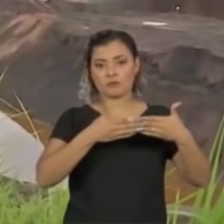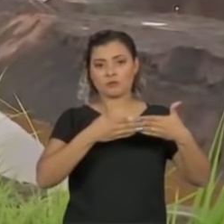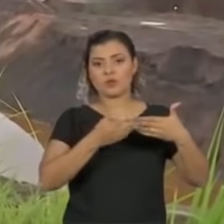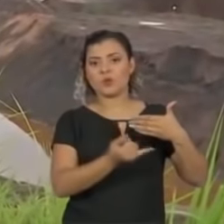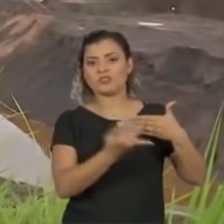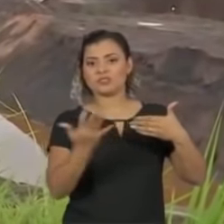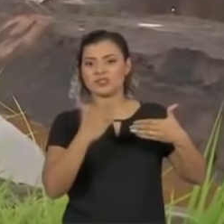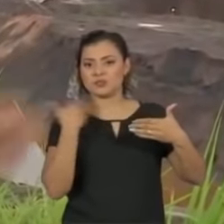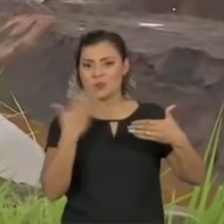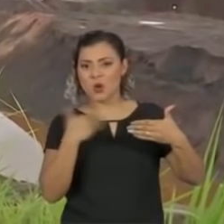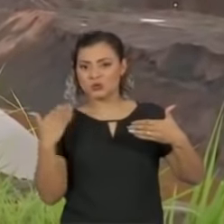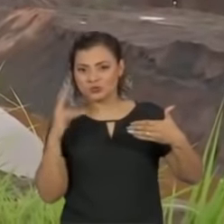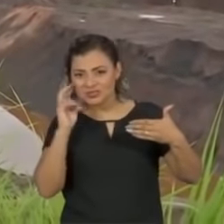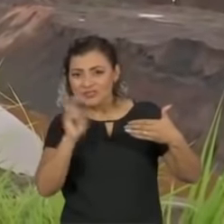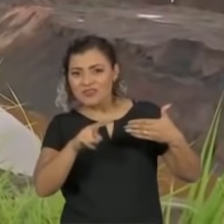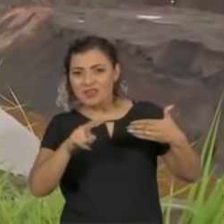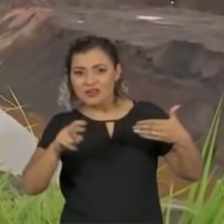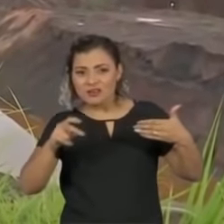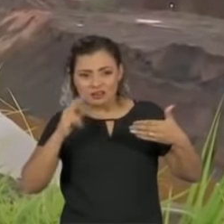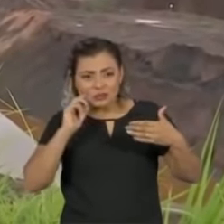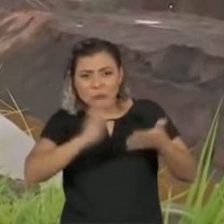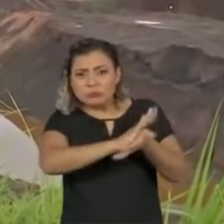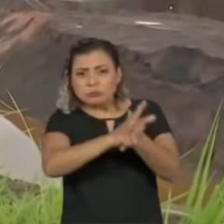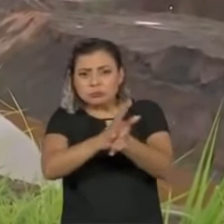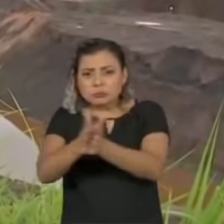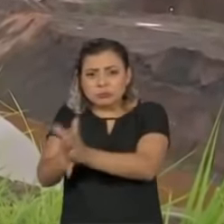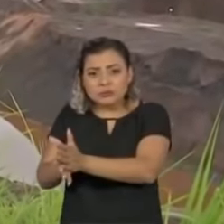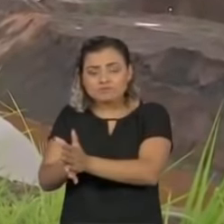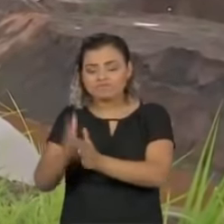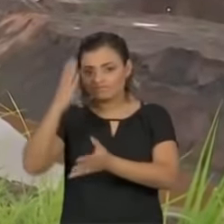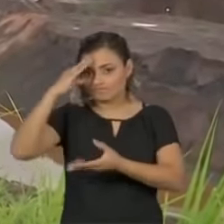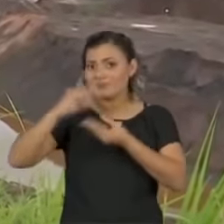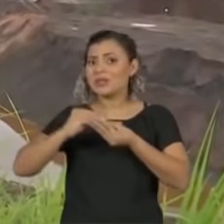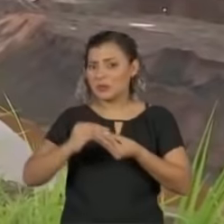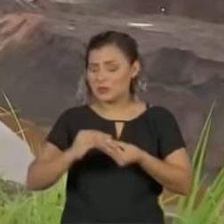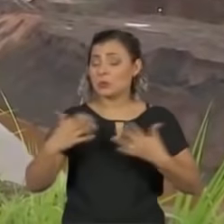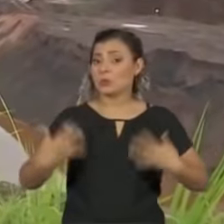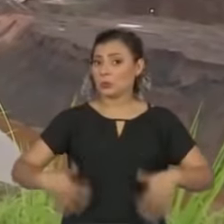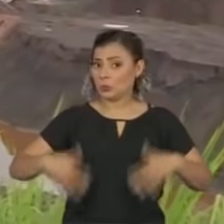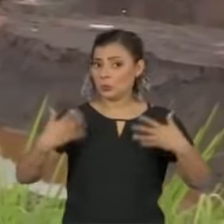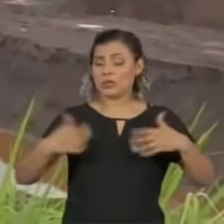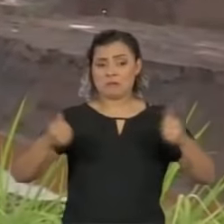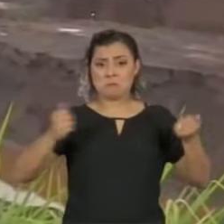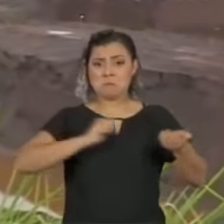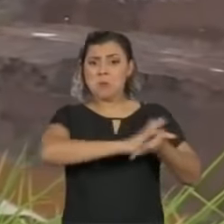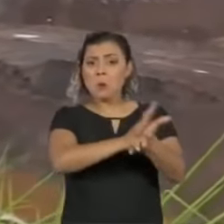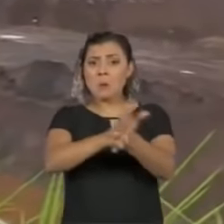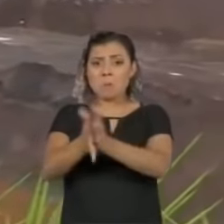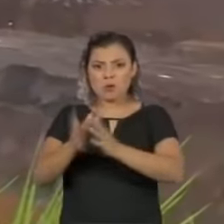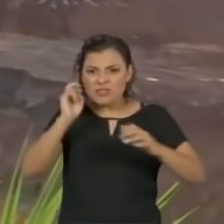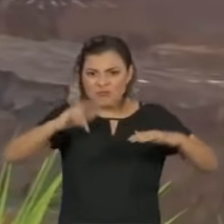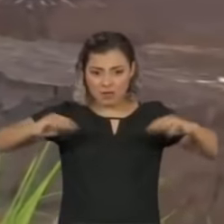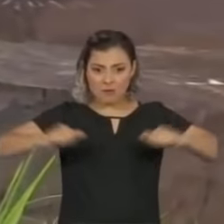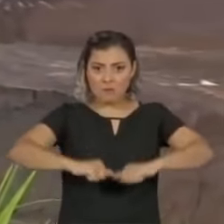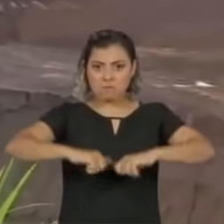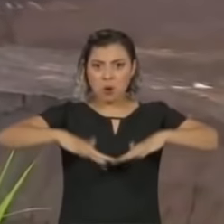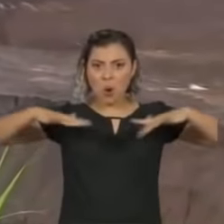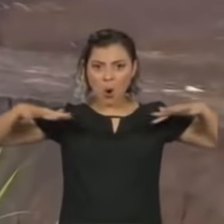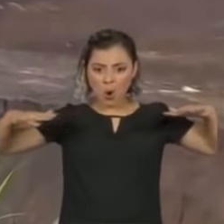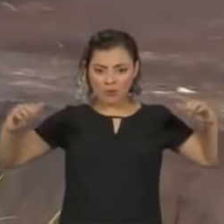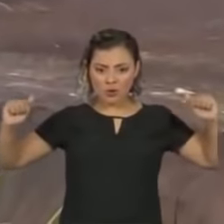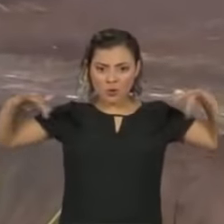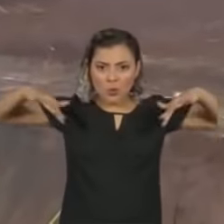mortos, olhar para toda essa destruição ajuda a entender a dimensão dessa tragédia. O tamanho da cratera aberta aqui embaixo e